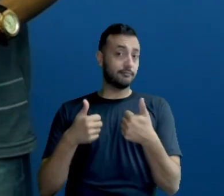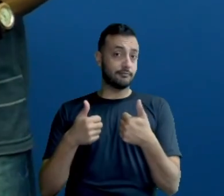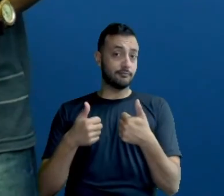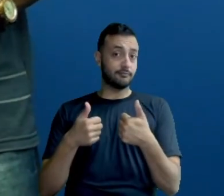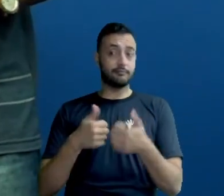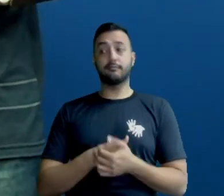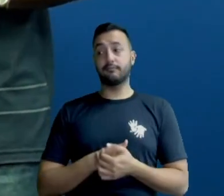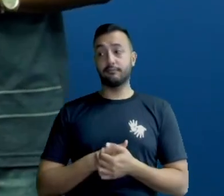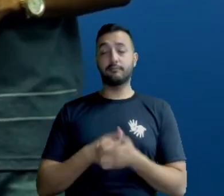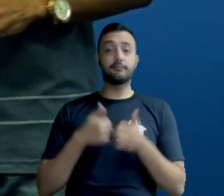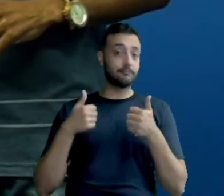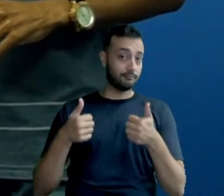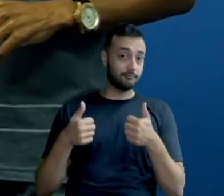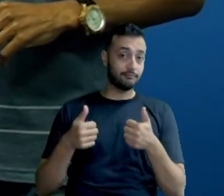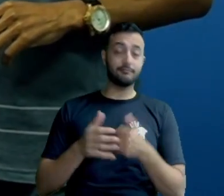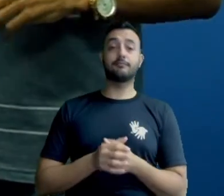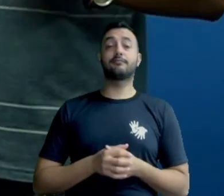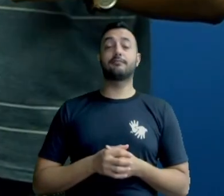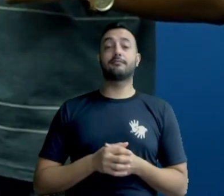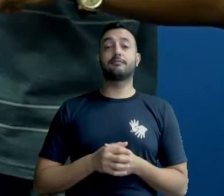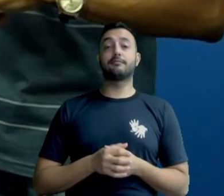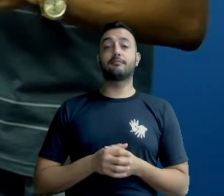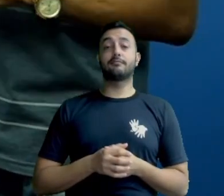Tranquilo? Beleza?